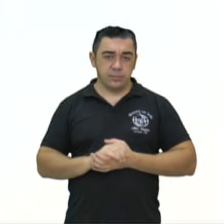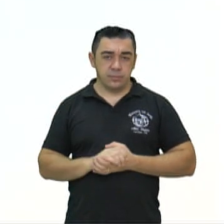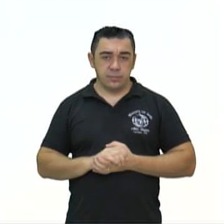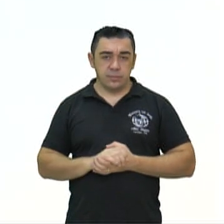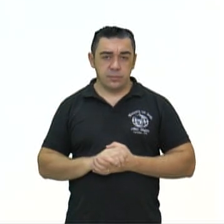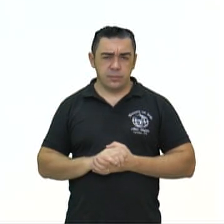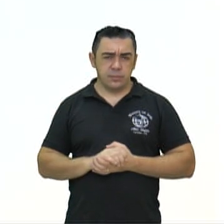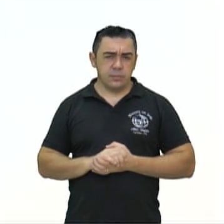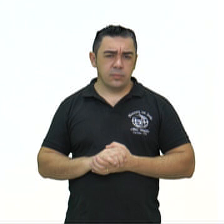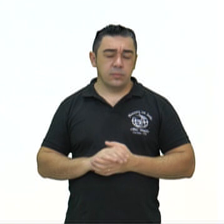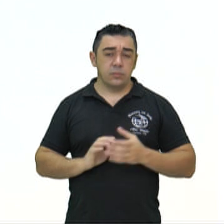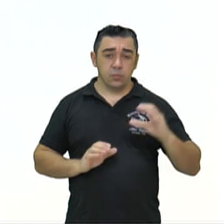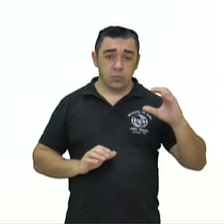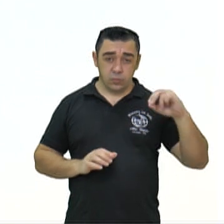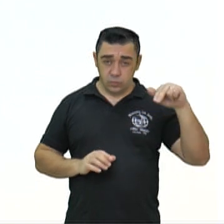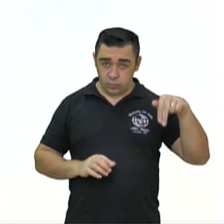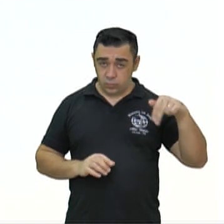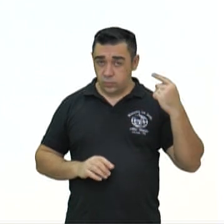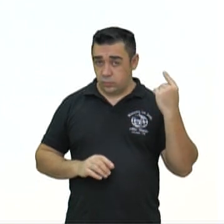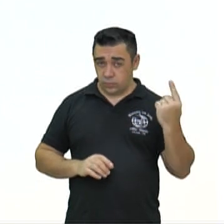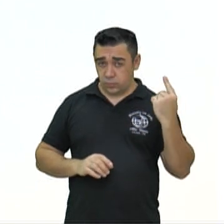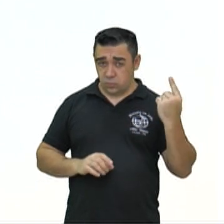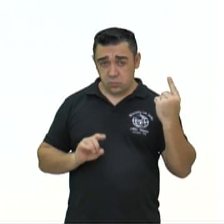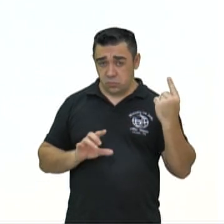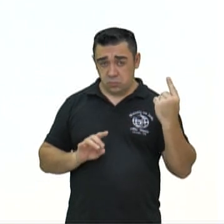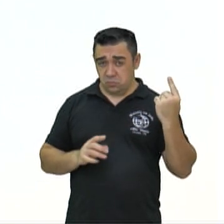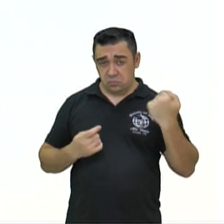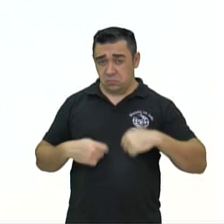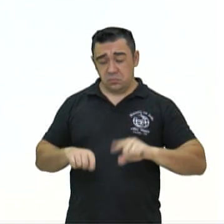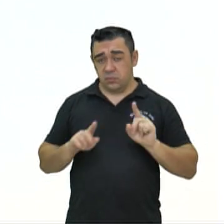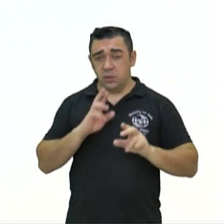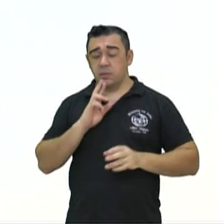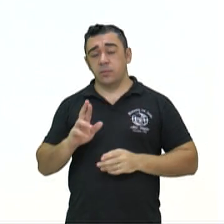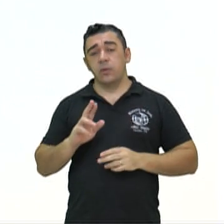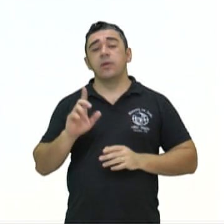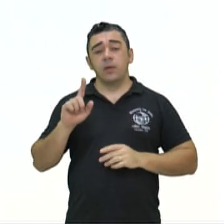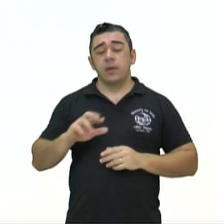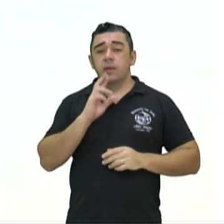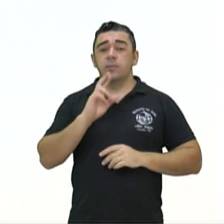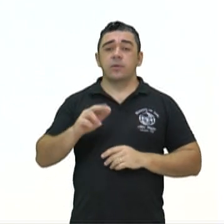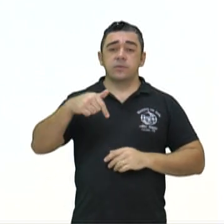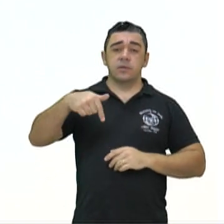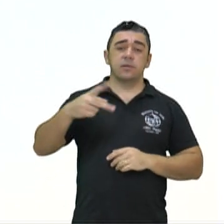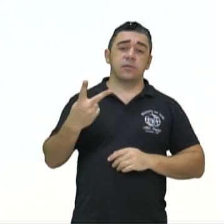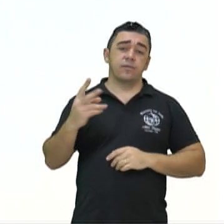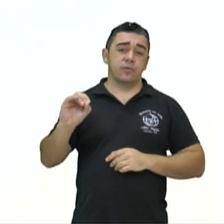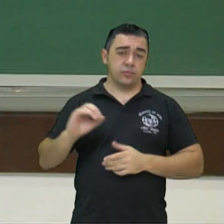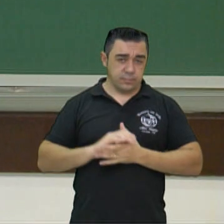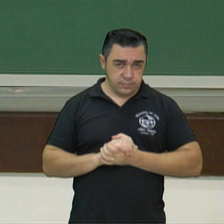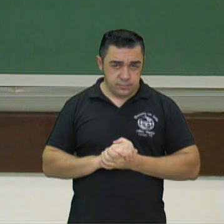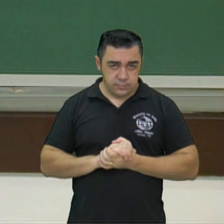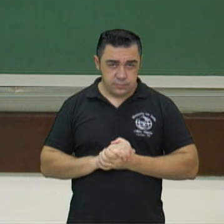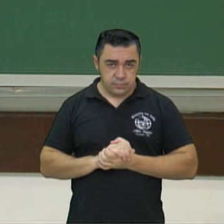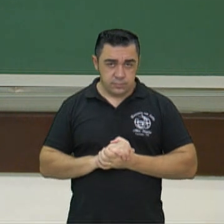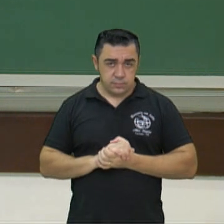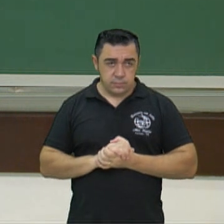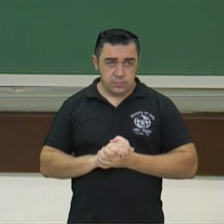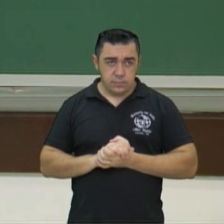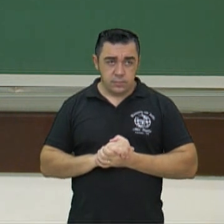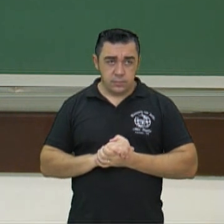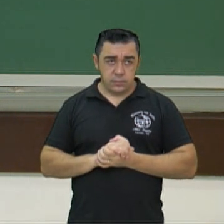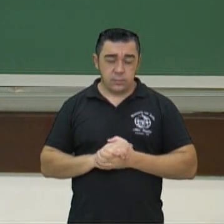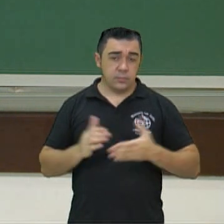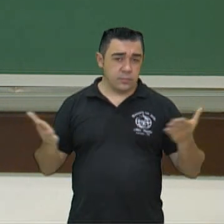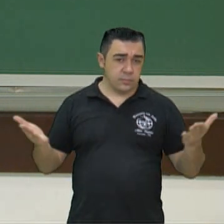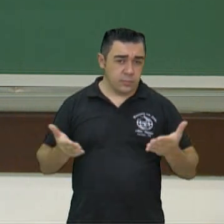720. Como aqui é uma possibilidade só, então resulta apenas em 720.